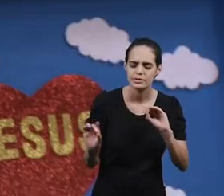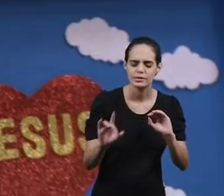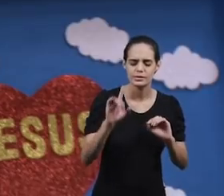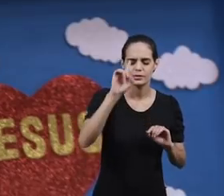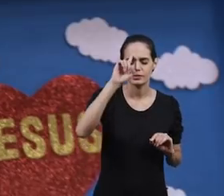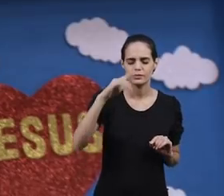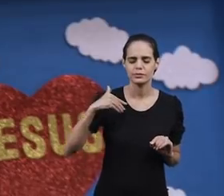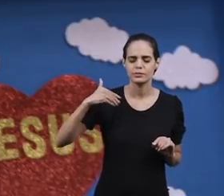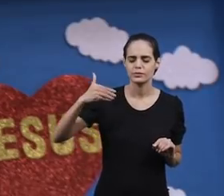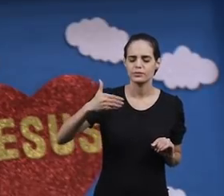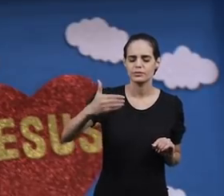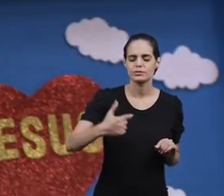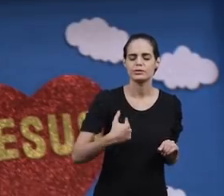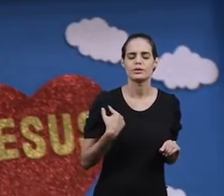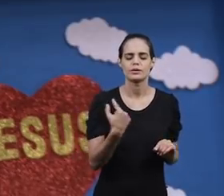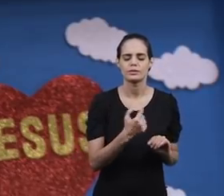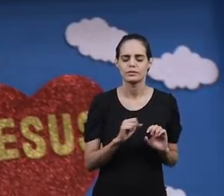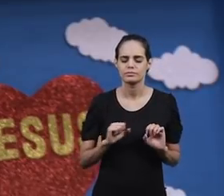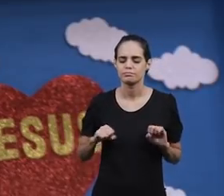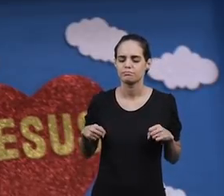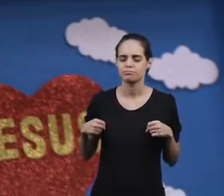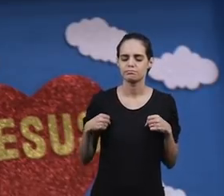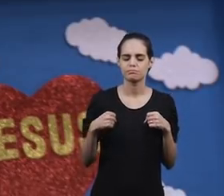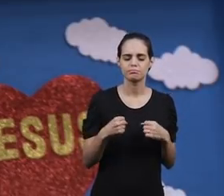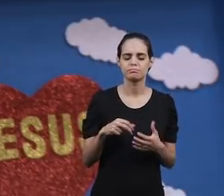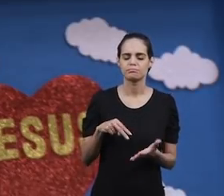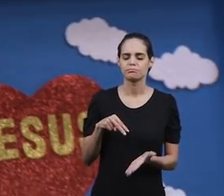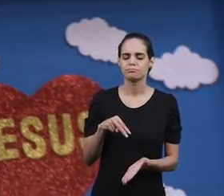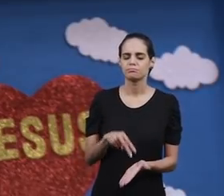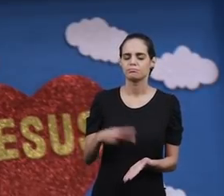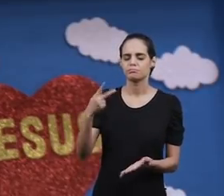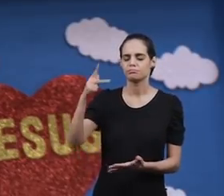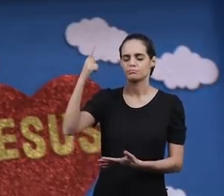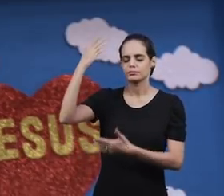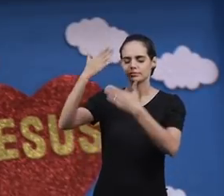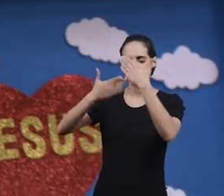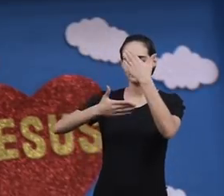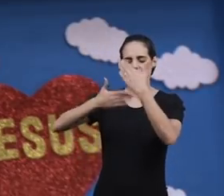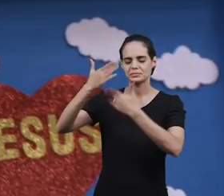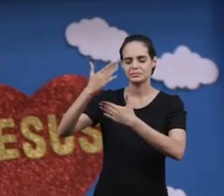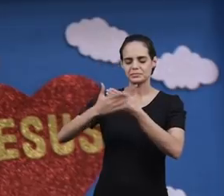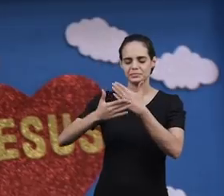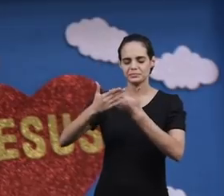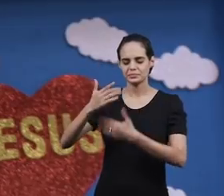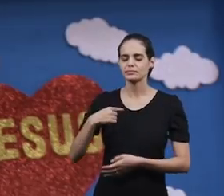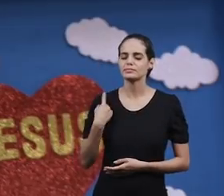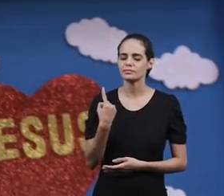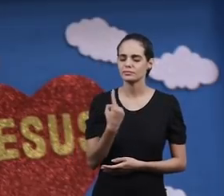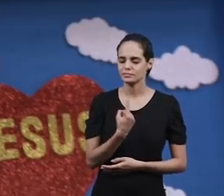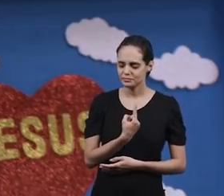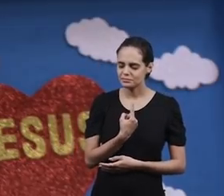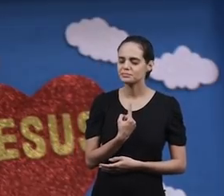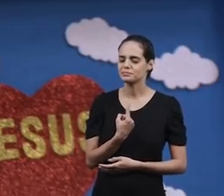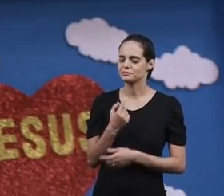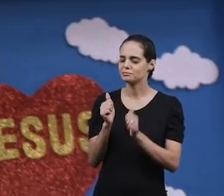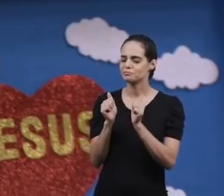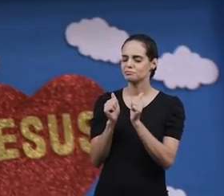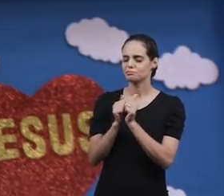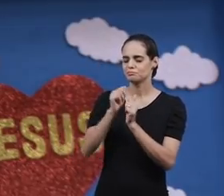nos dado a cada dia, para que possamos permanecer firmes na tua presença, para que possamos estar no